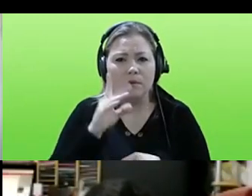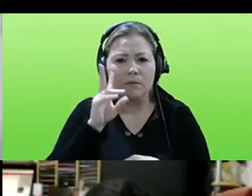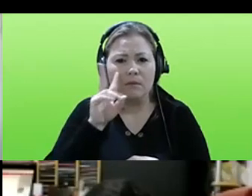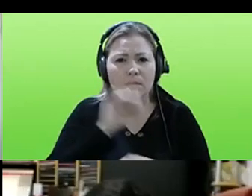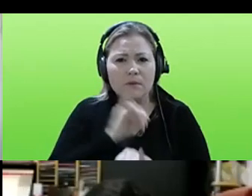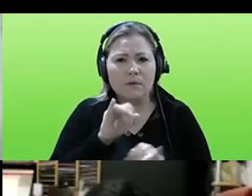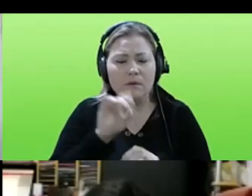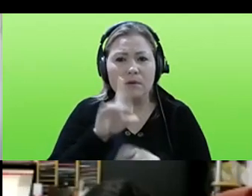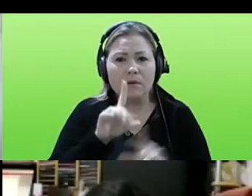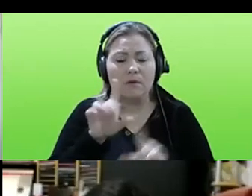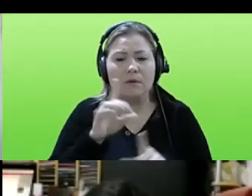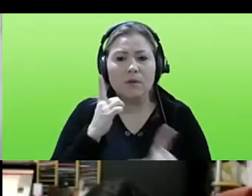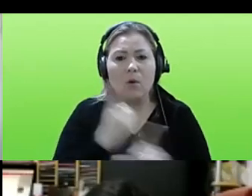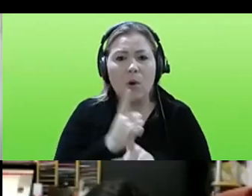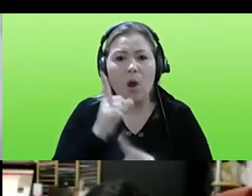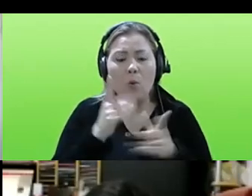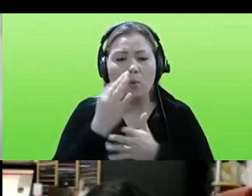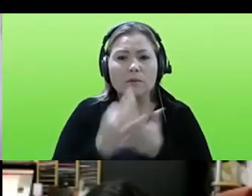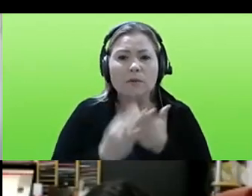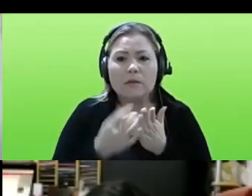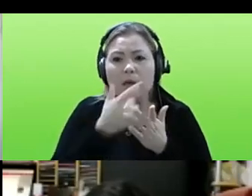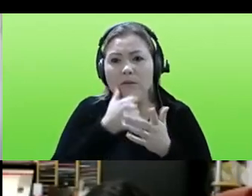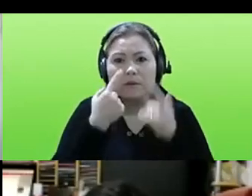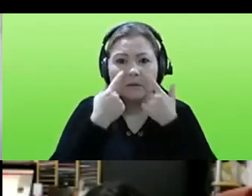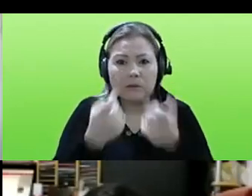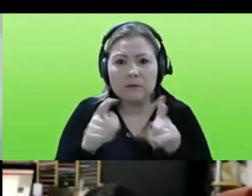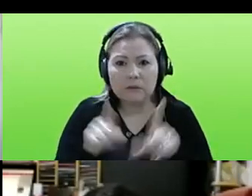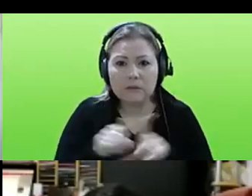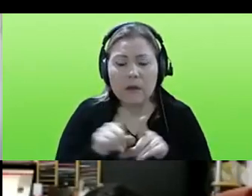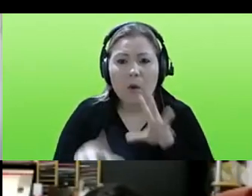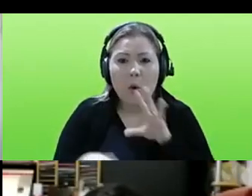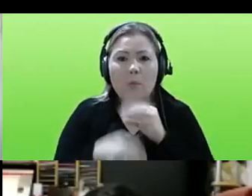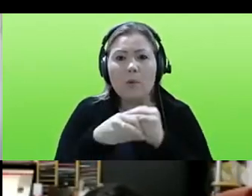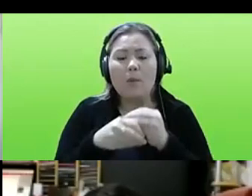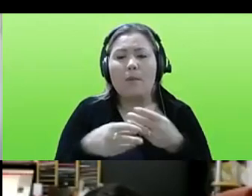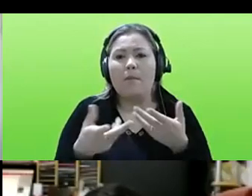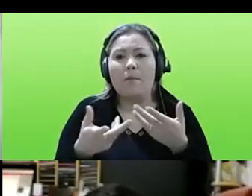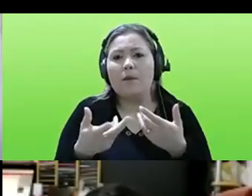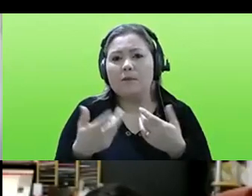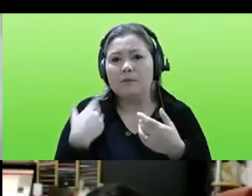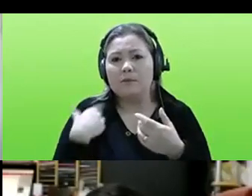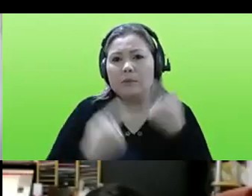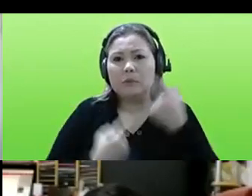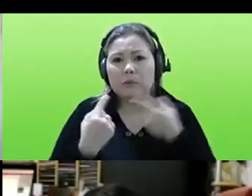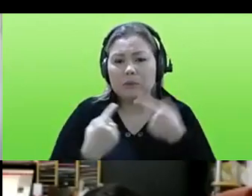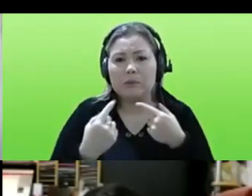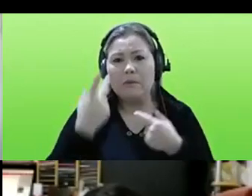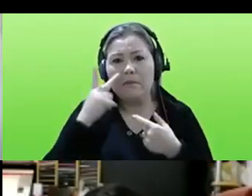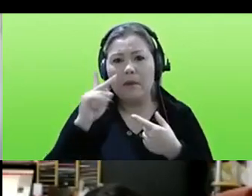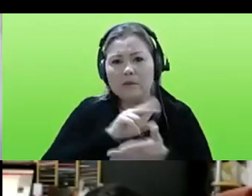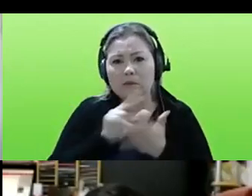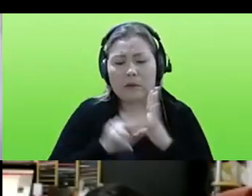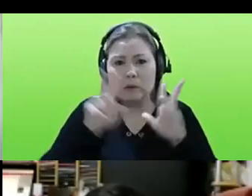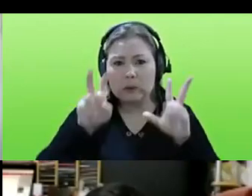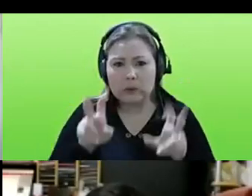a Miriam, vocês encontrar algum texto que seja interessante também como complemento para a gente discutir para os diversos temas